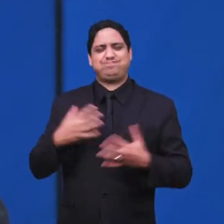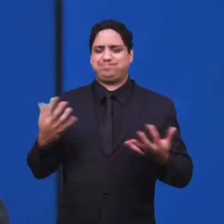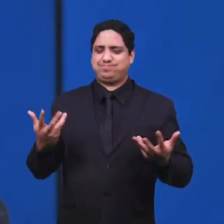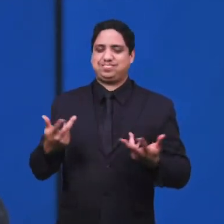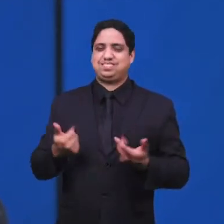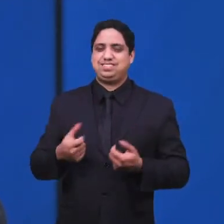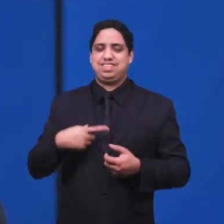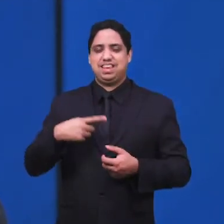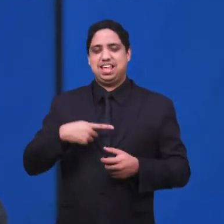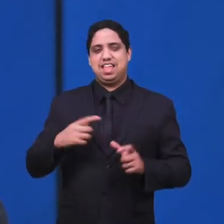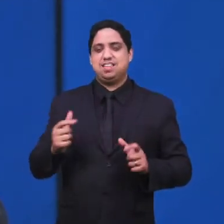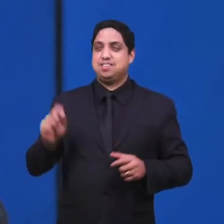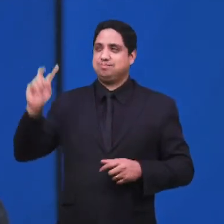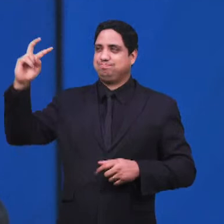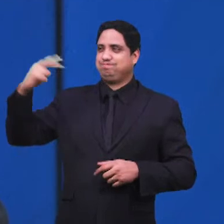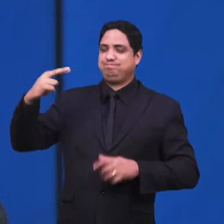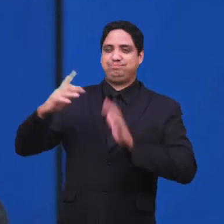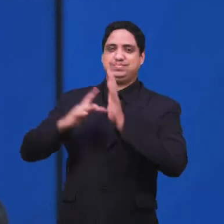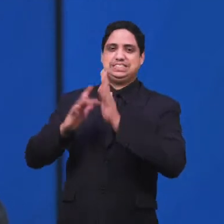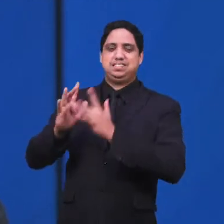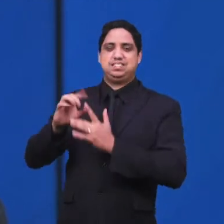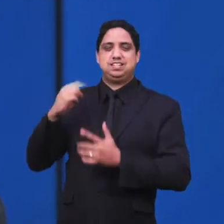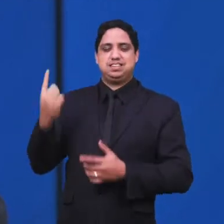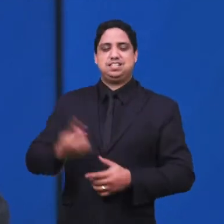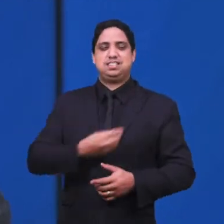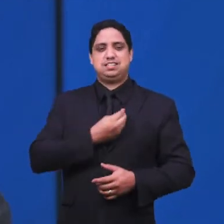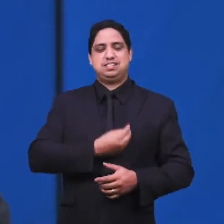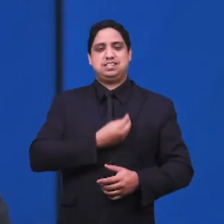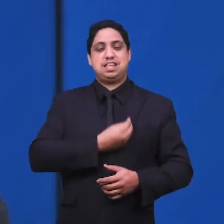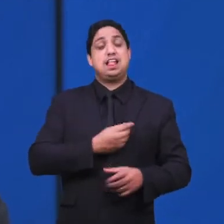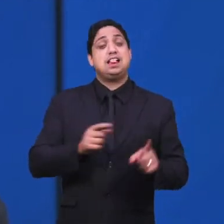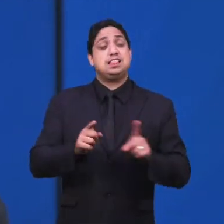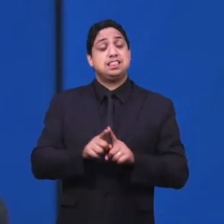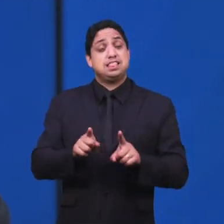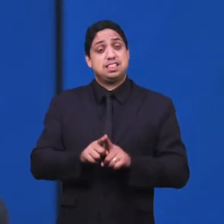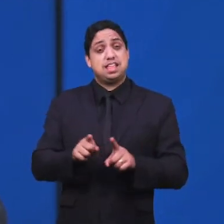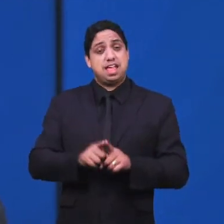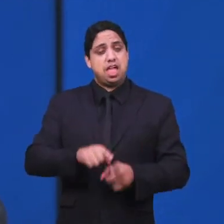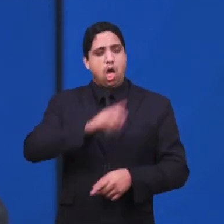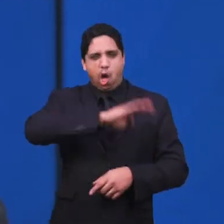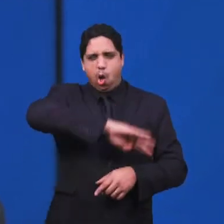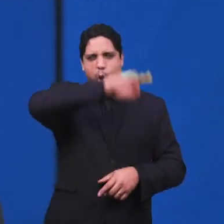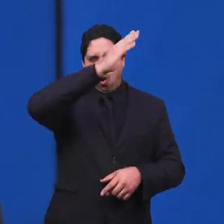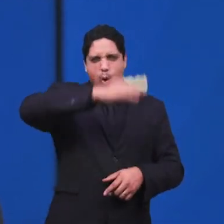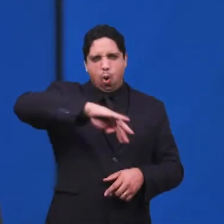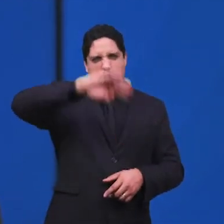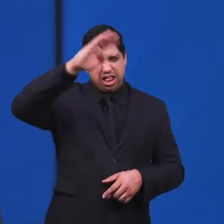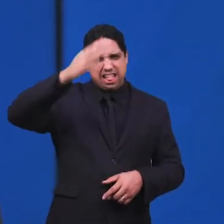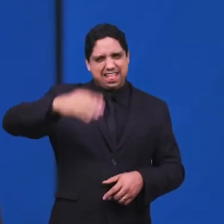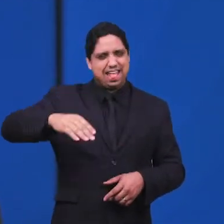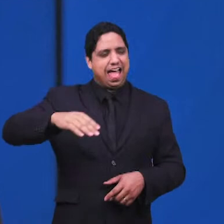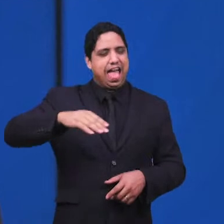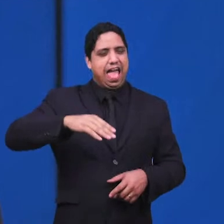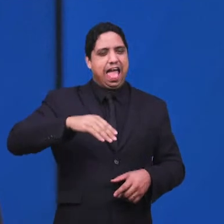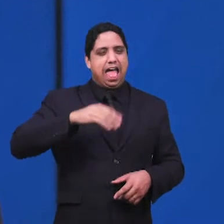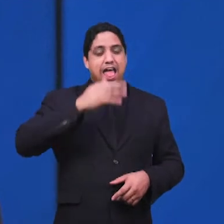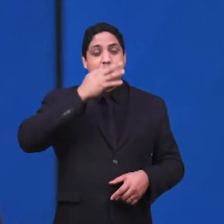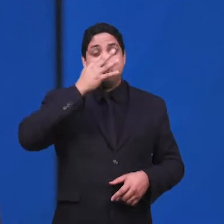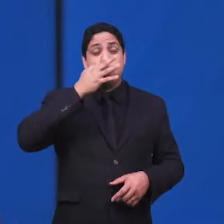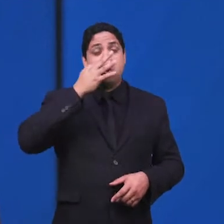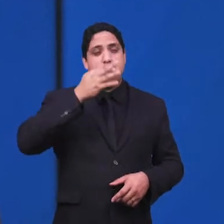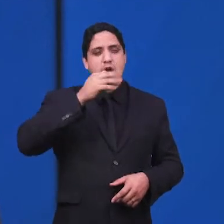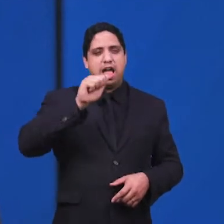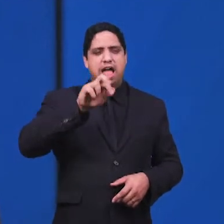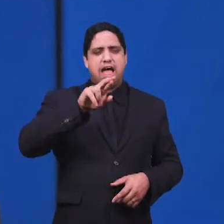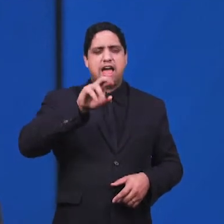a contemplação do Senhor às nossas vidas. E também como colinas aromáticas, que o texto diz aqui, né? Como